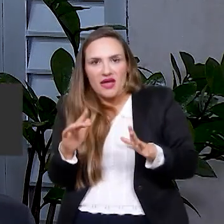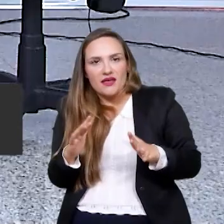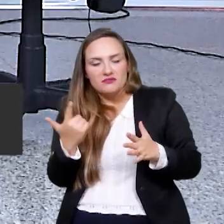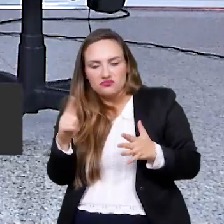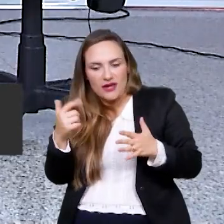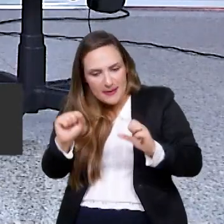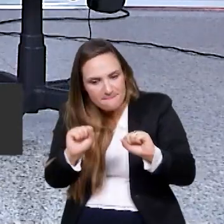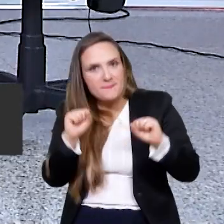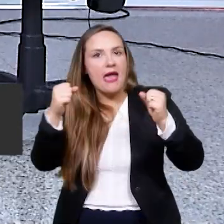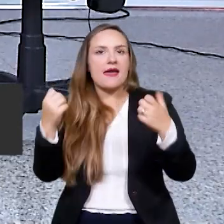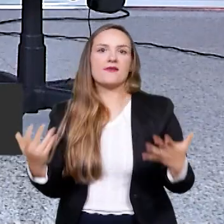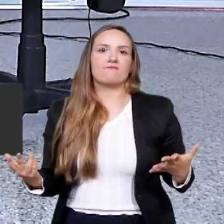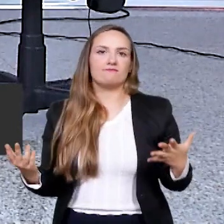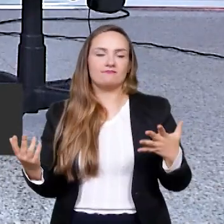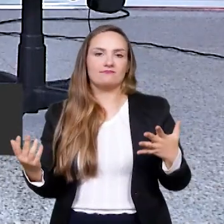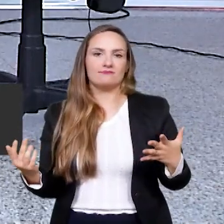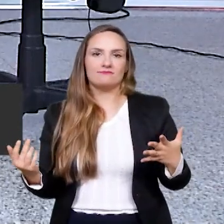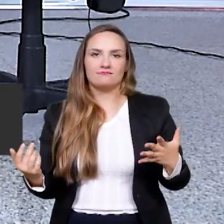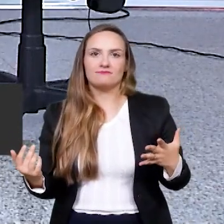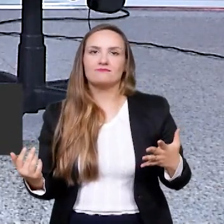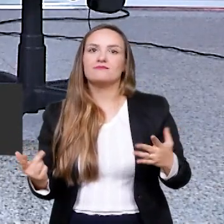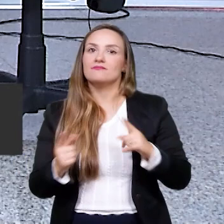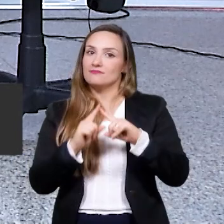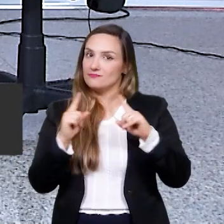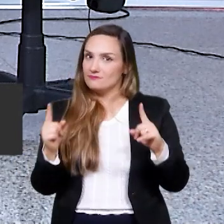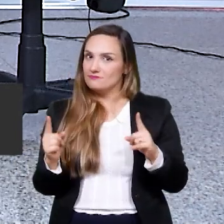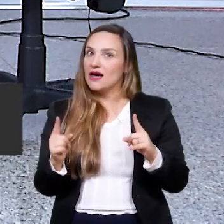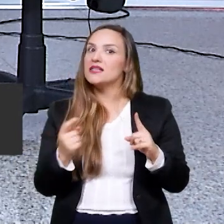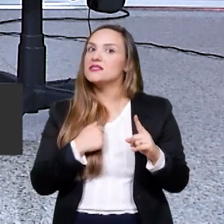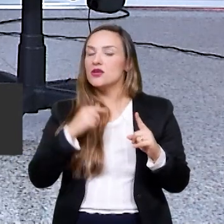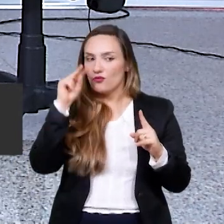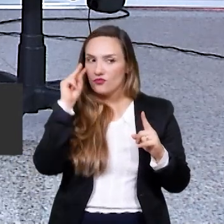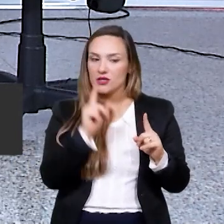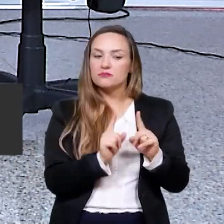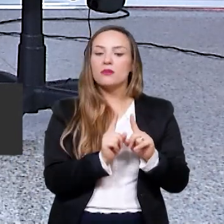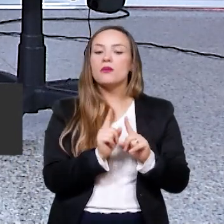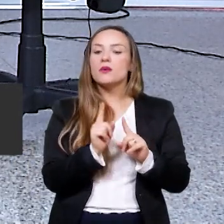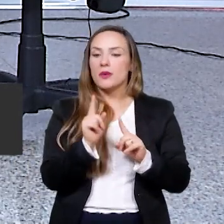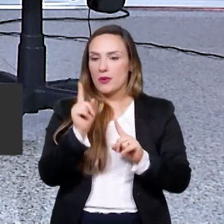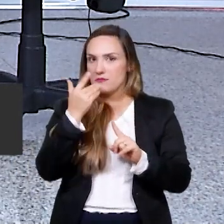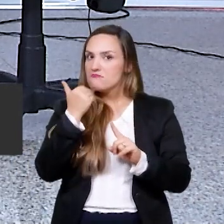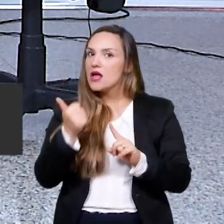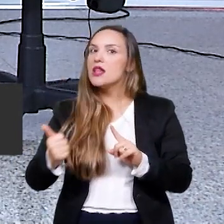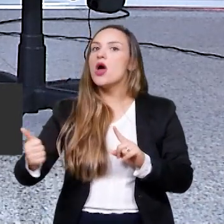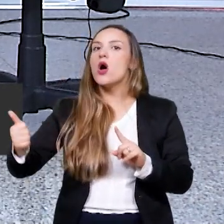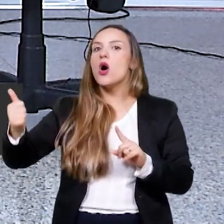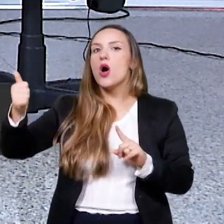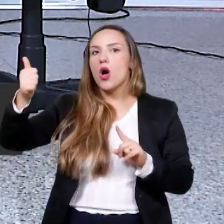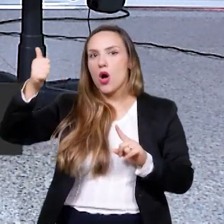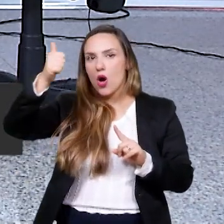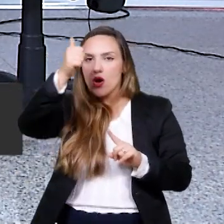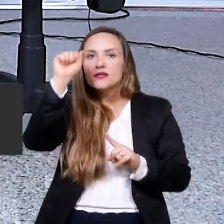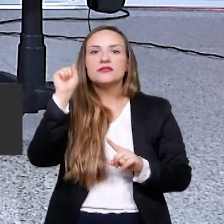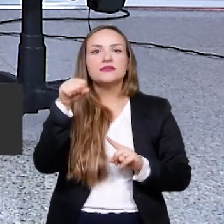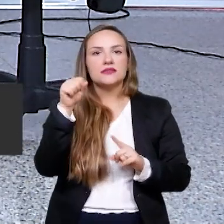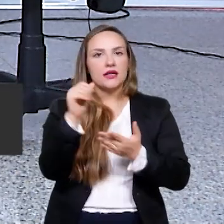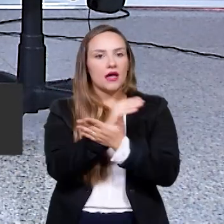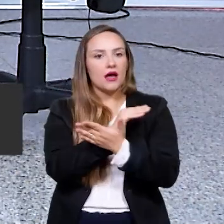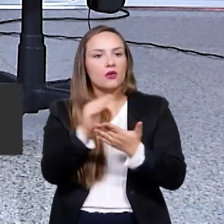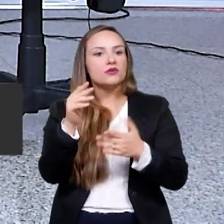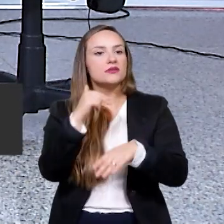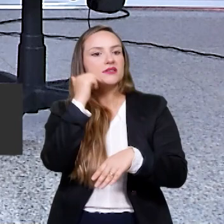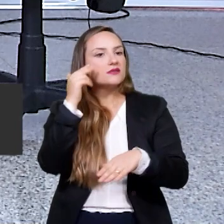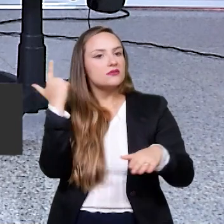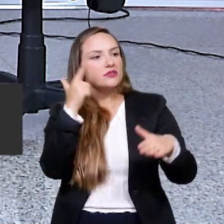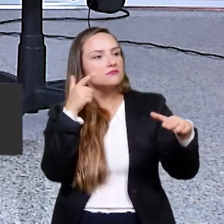números são muito animadores com relação à ocupação de espaço, à inserção